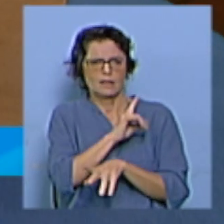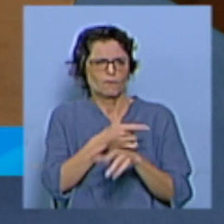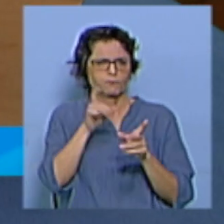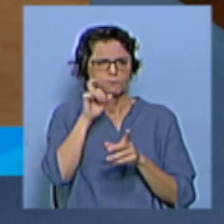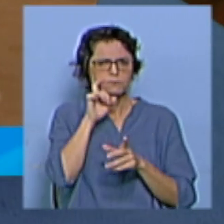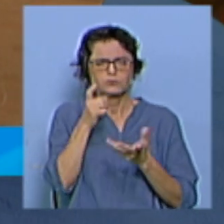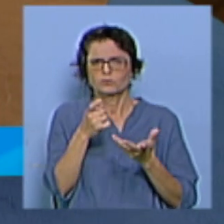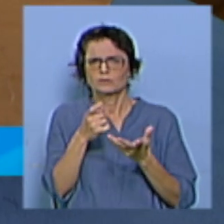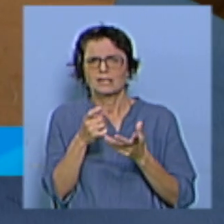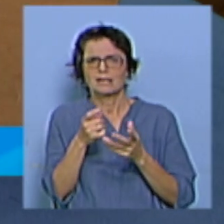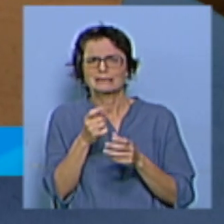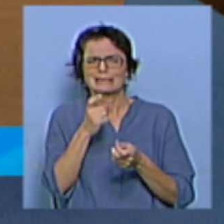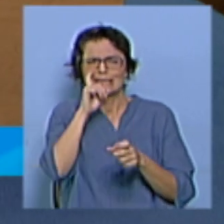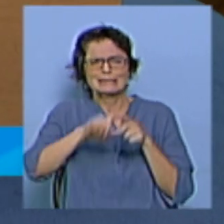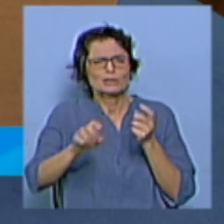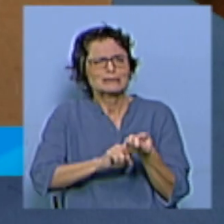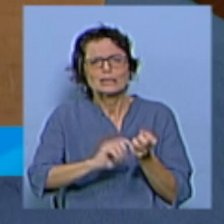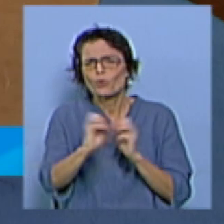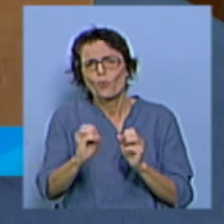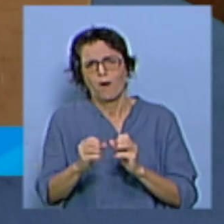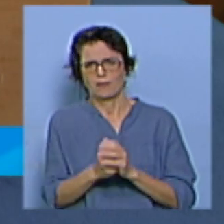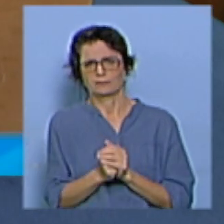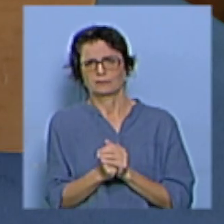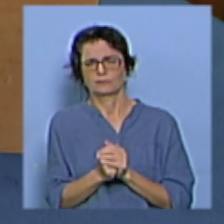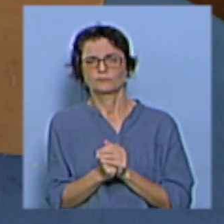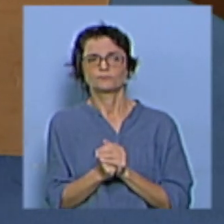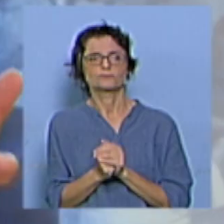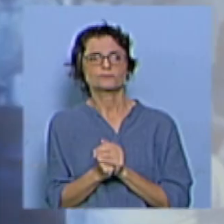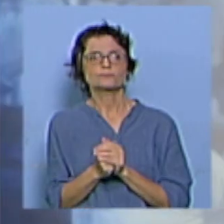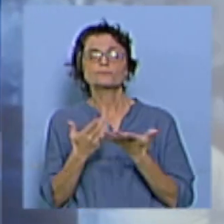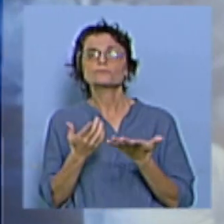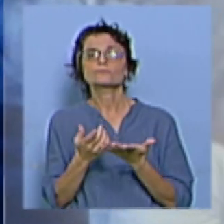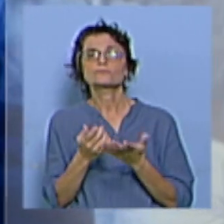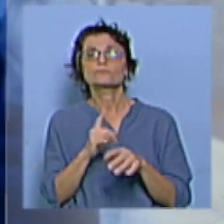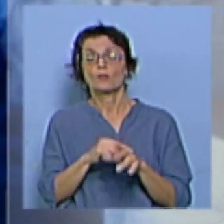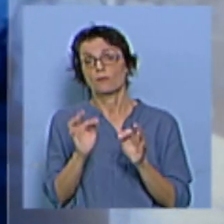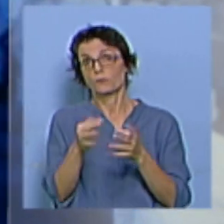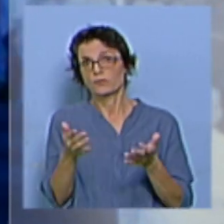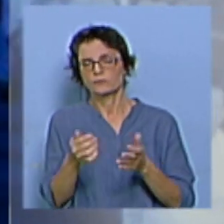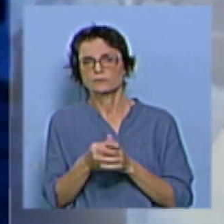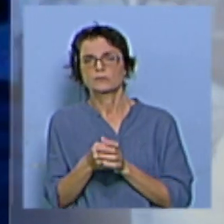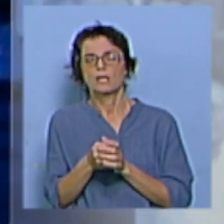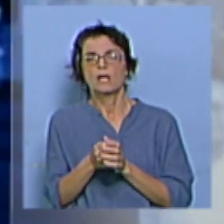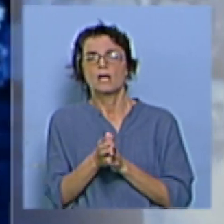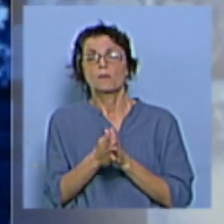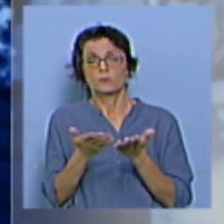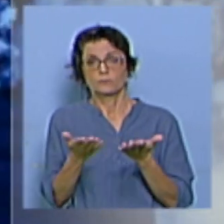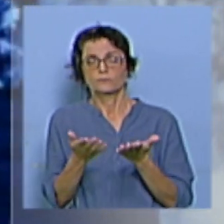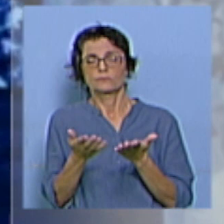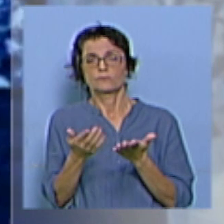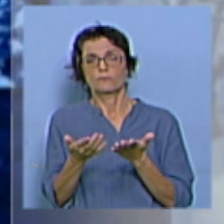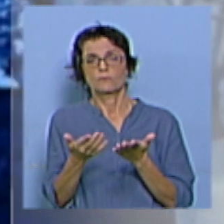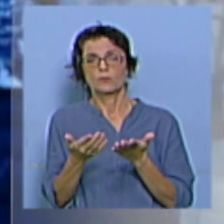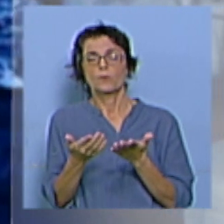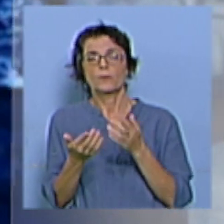cidadãos. Terminamos com uma referência a uma homenagem que a Guarda Nacional Republicana quis fazer